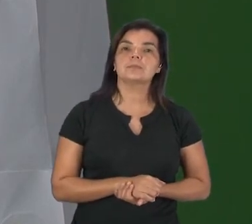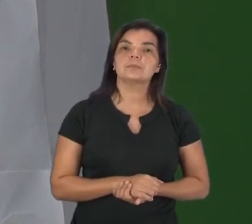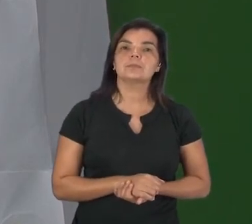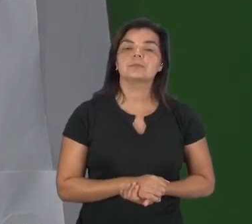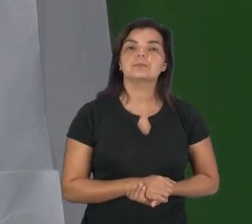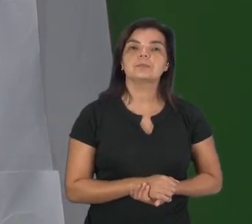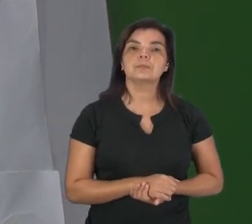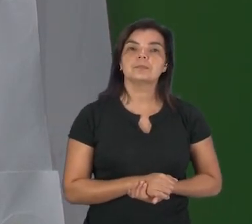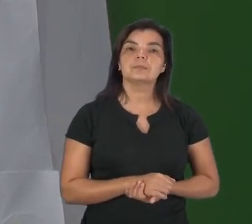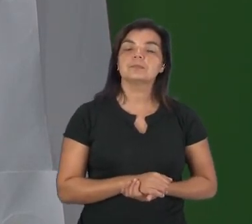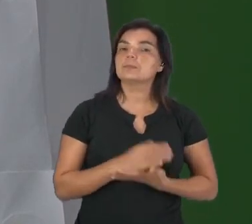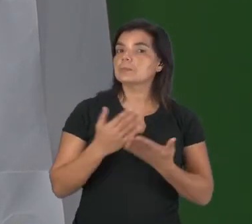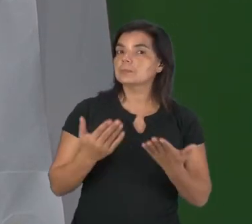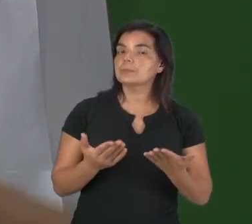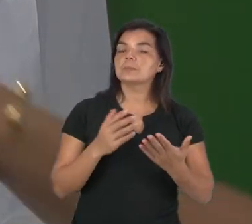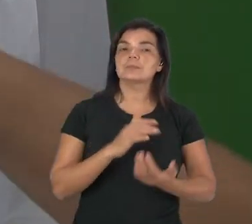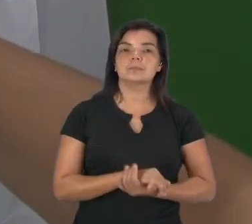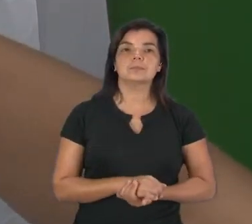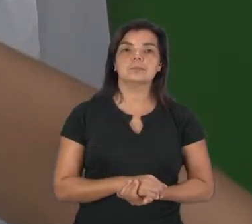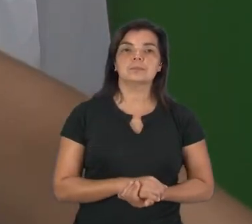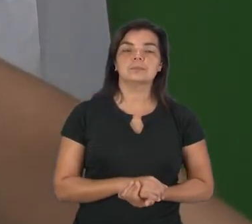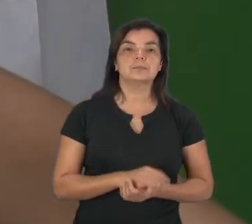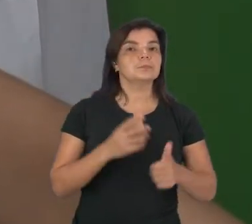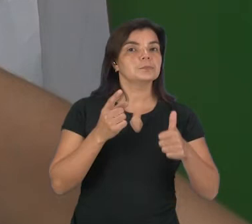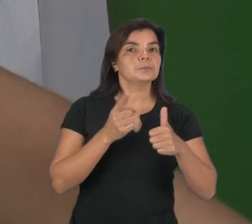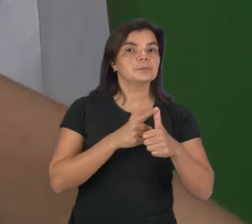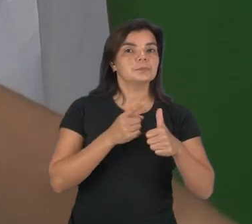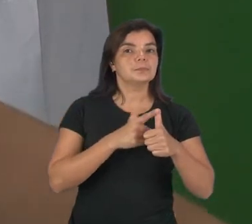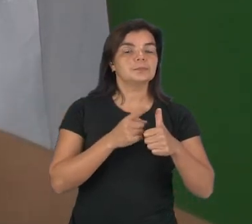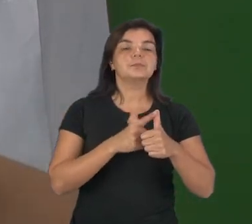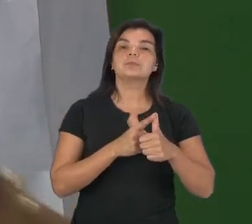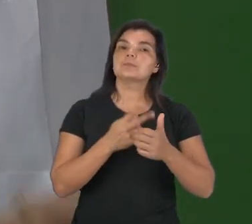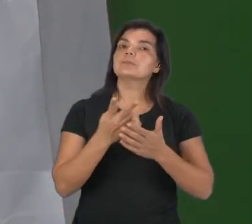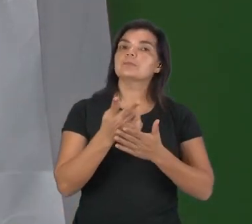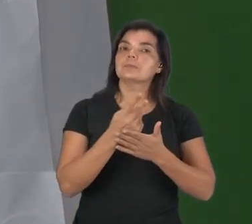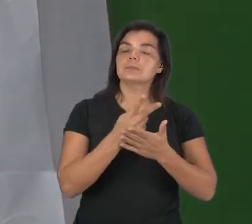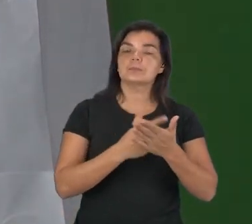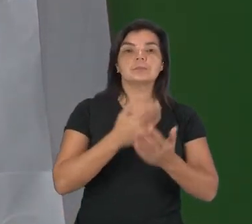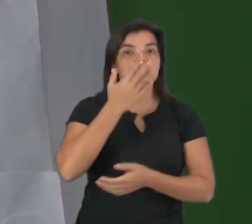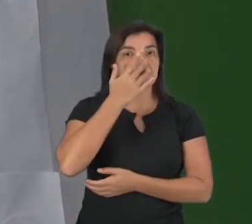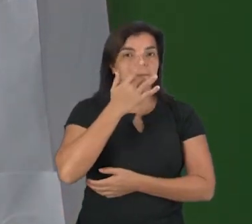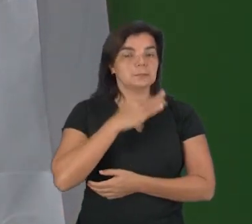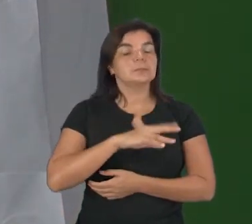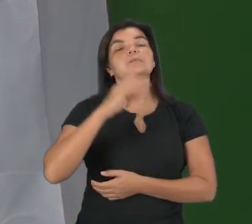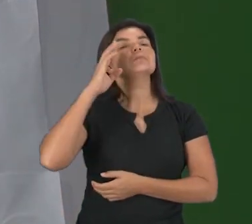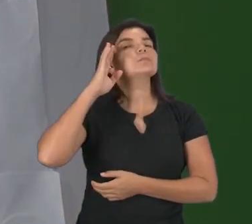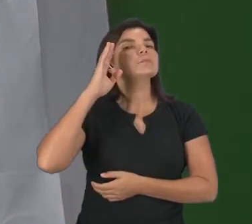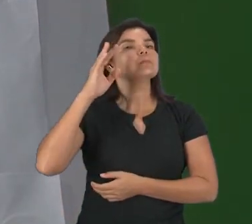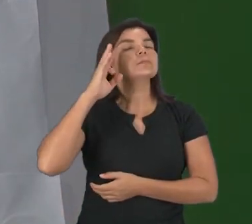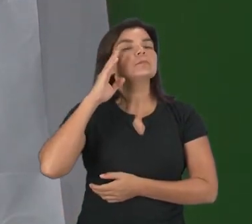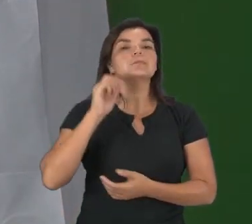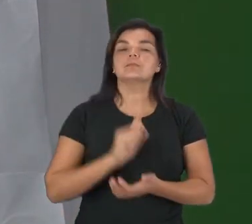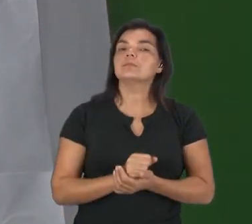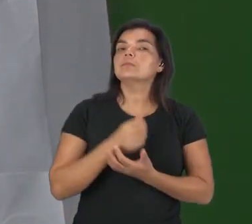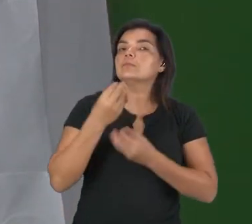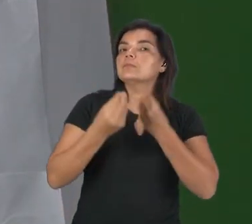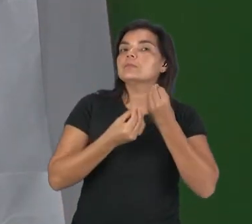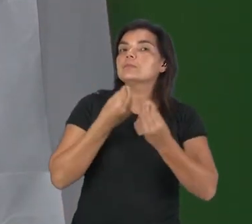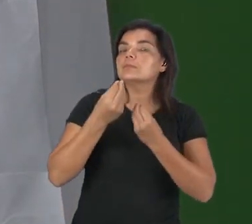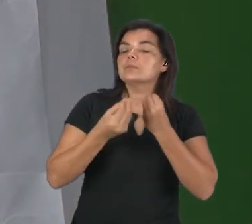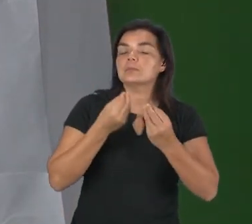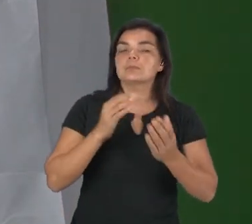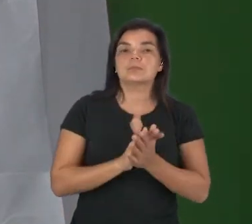desenhos. Então, este primeiro desenho, as crianças imaginaram como era